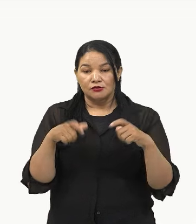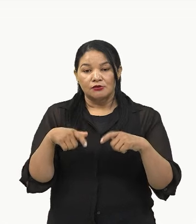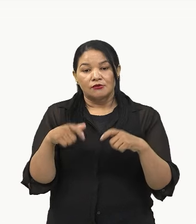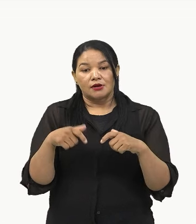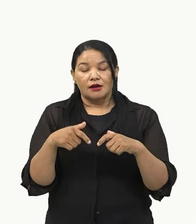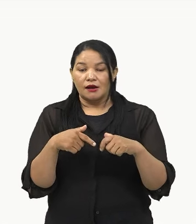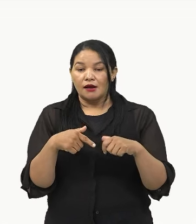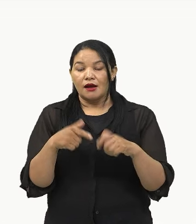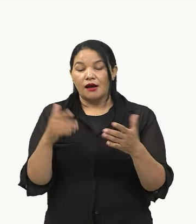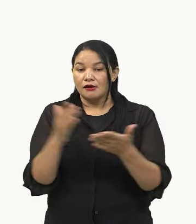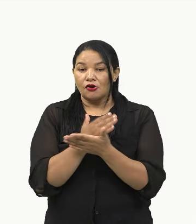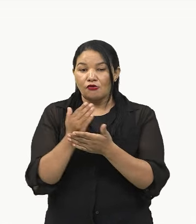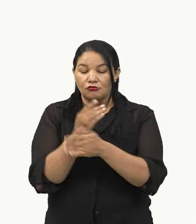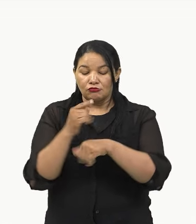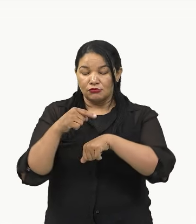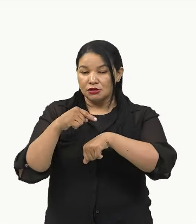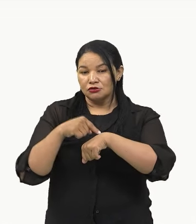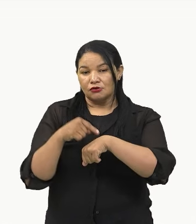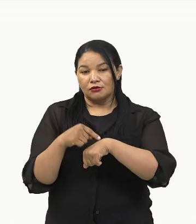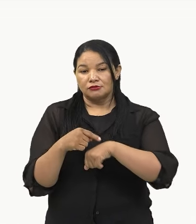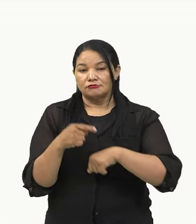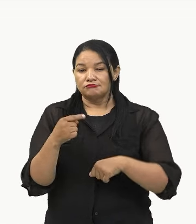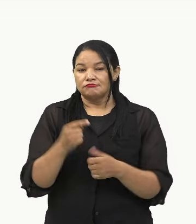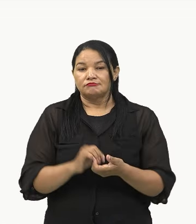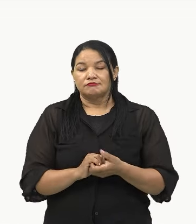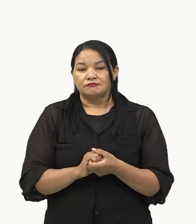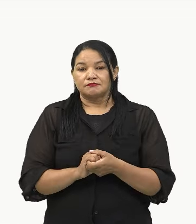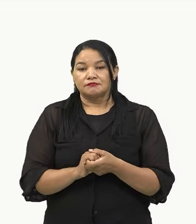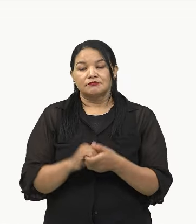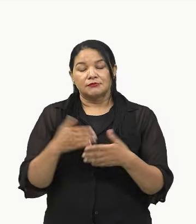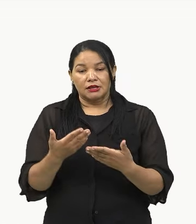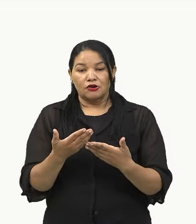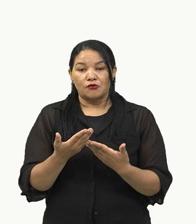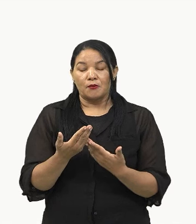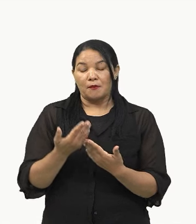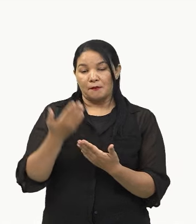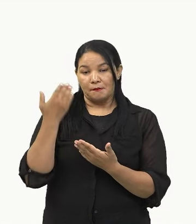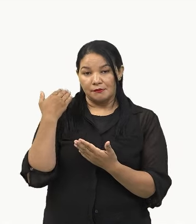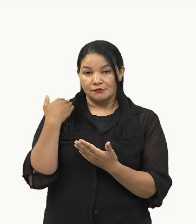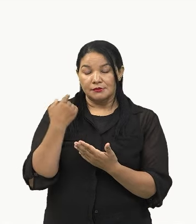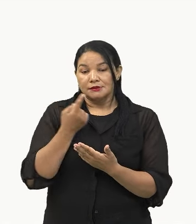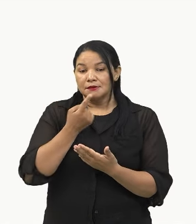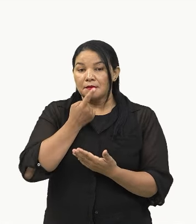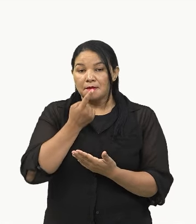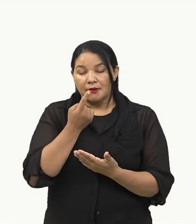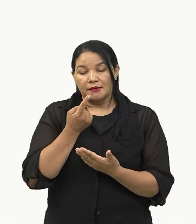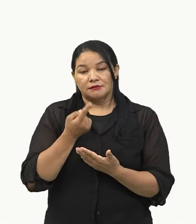faz aí, né, há algumas horas. Então, foi um passado ali recente.